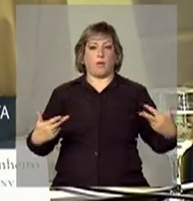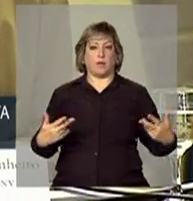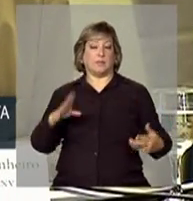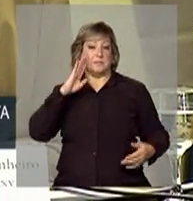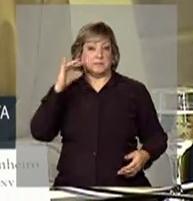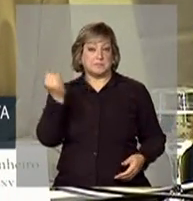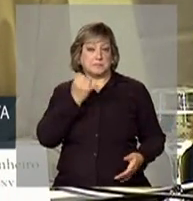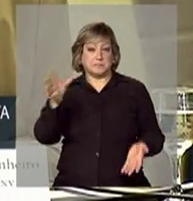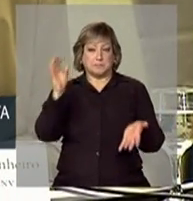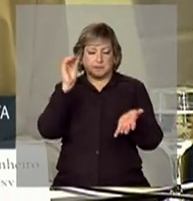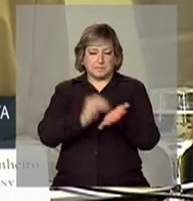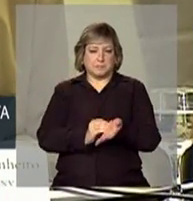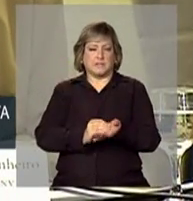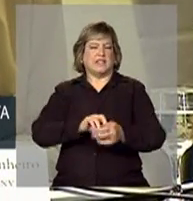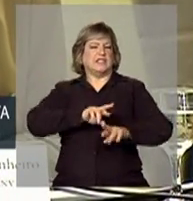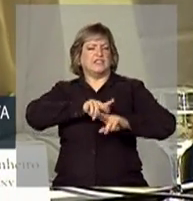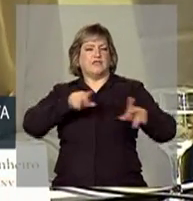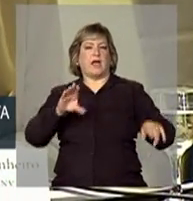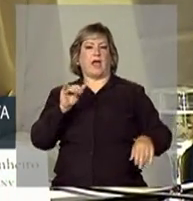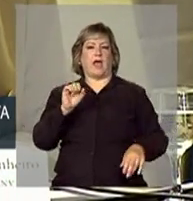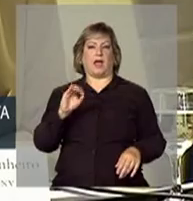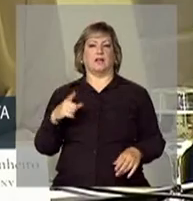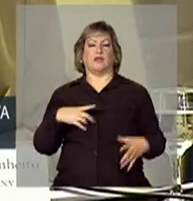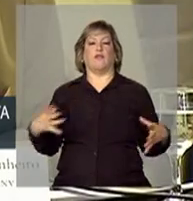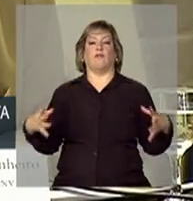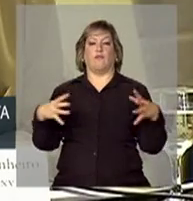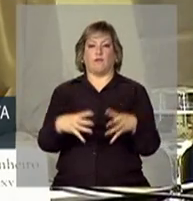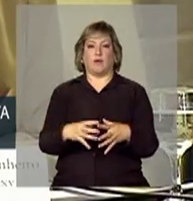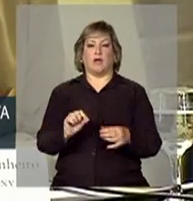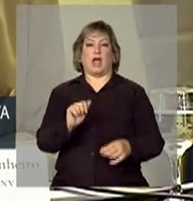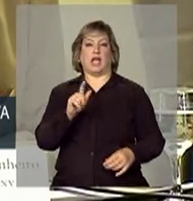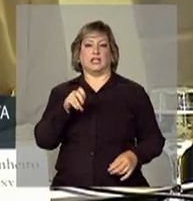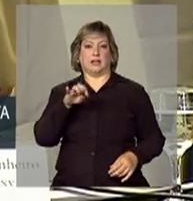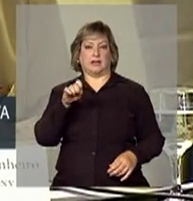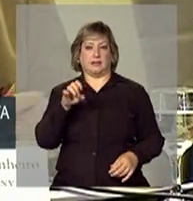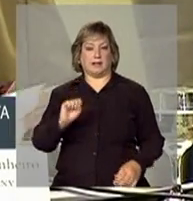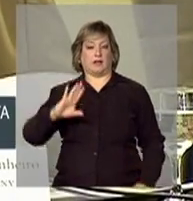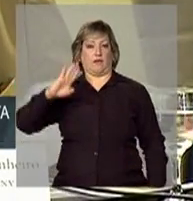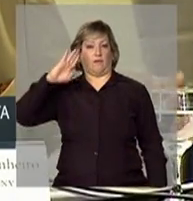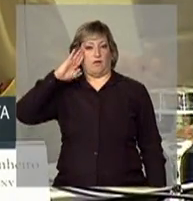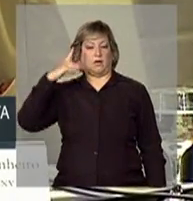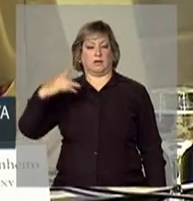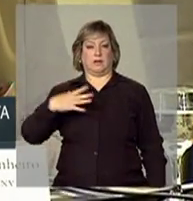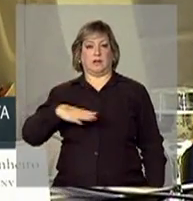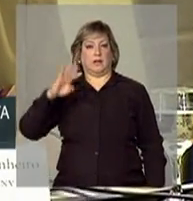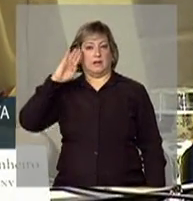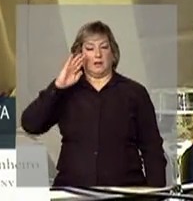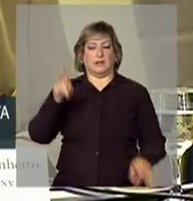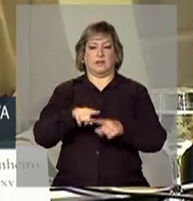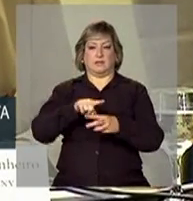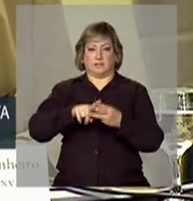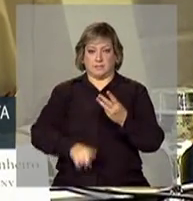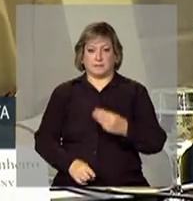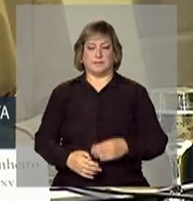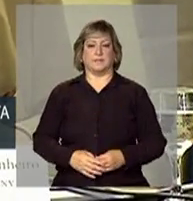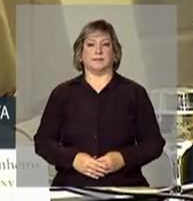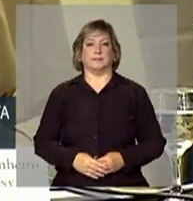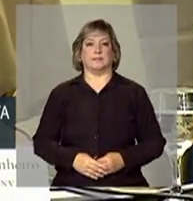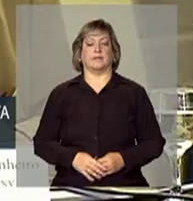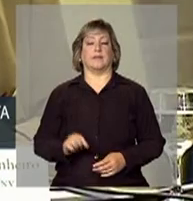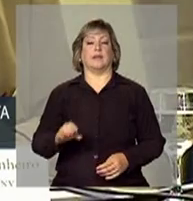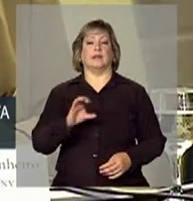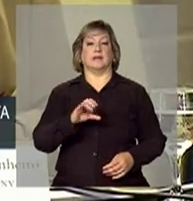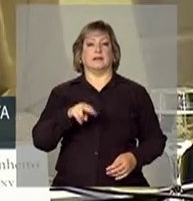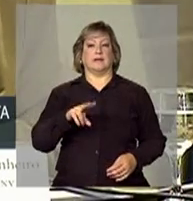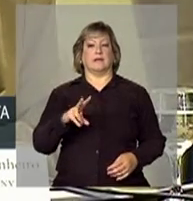que completem diversos casos que envolveram a atuação de agentes das Forças Armadas durante o regime de exceção. A CNV